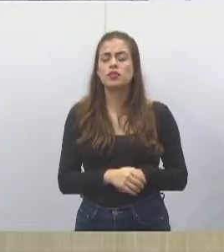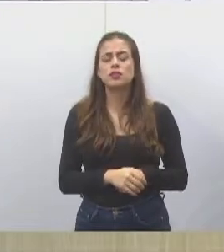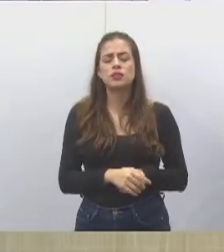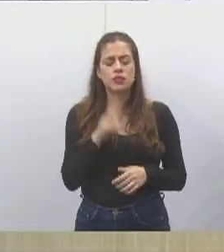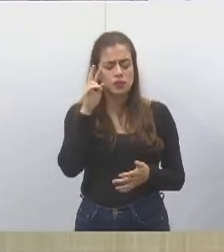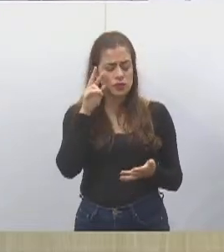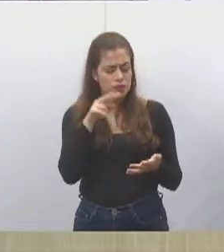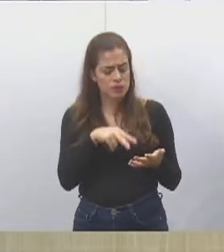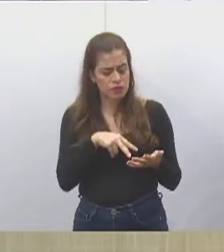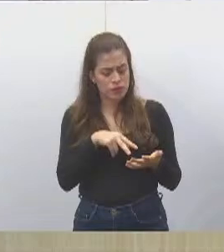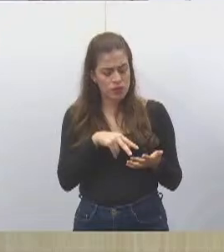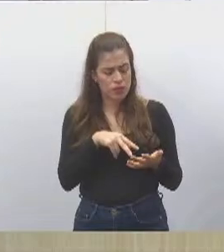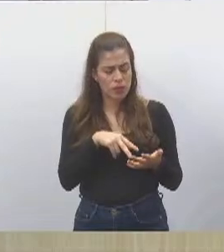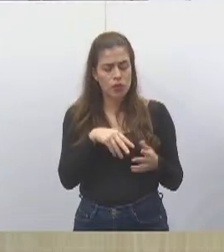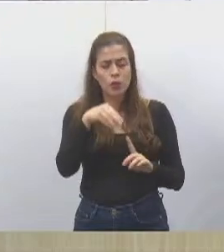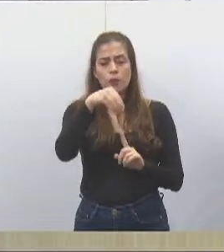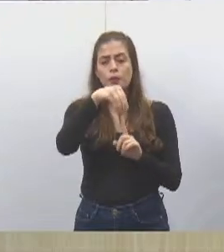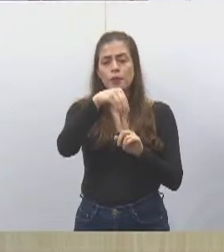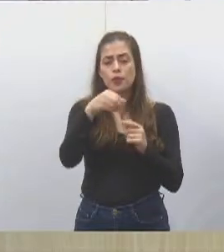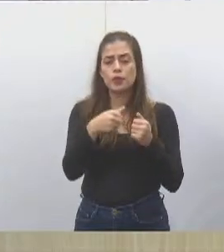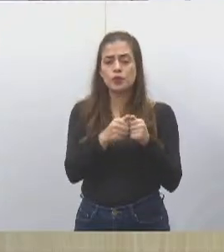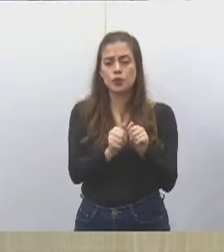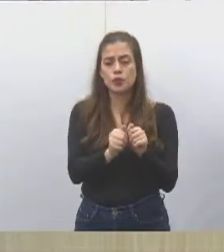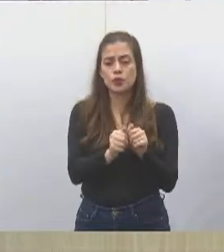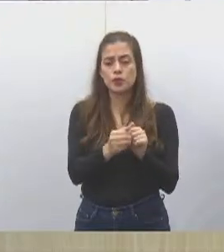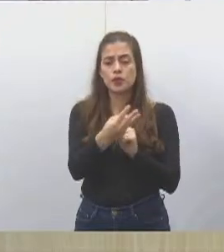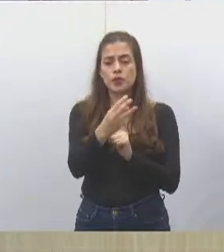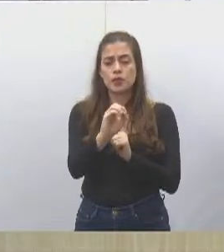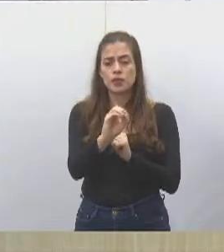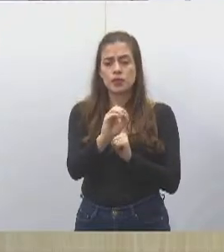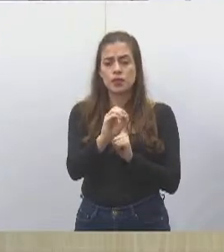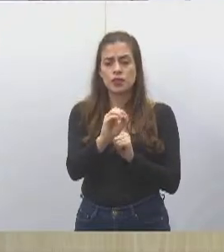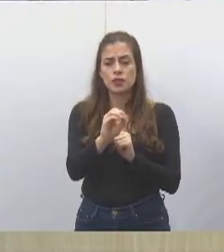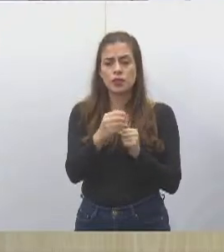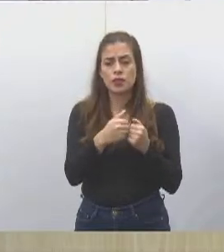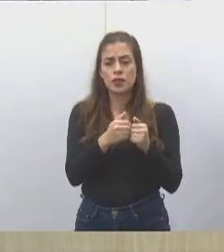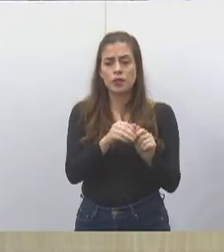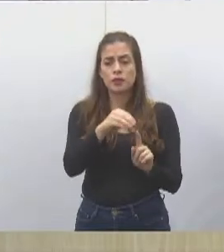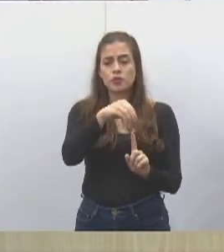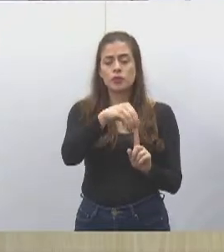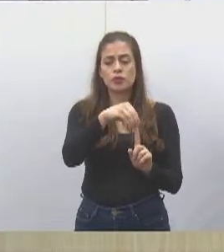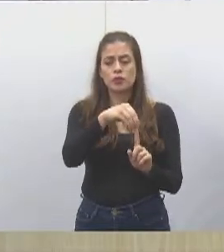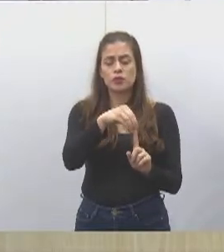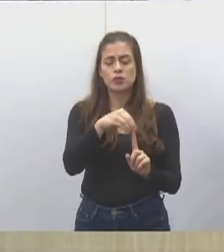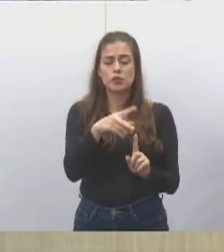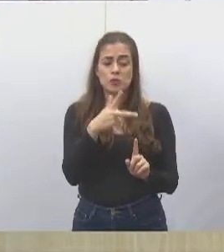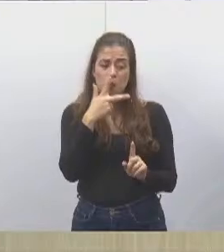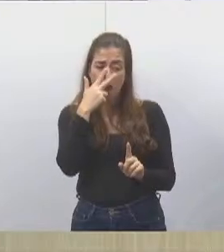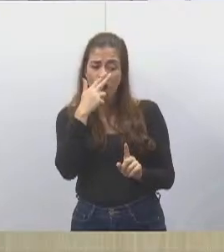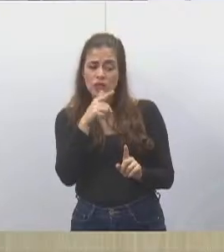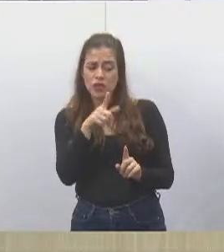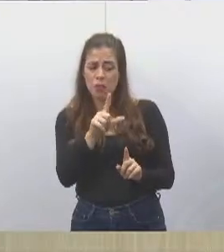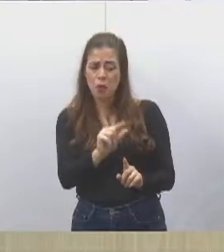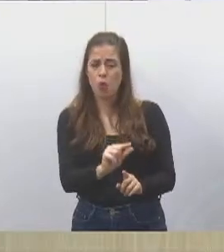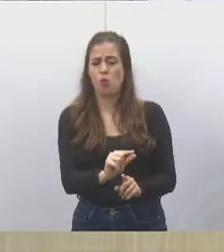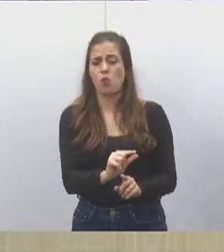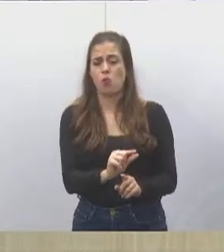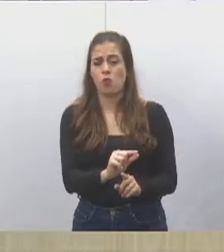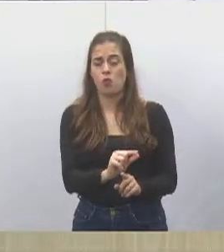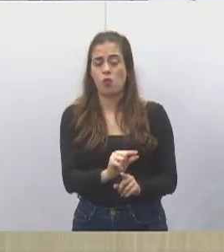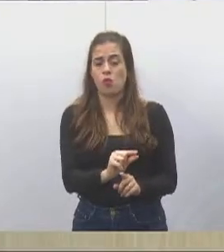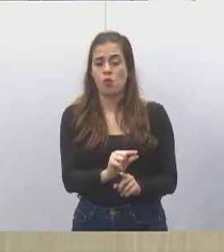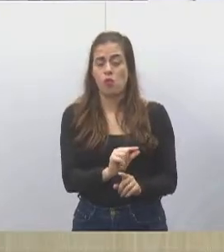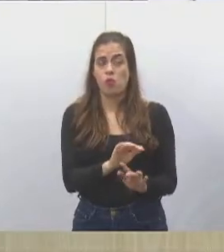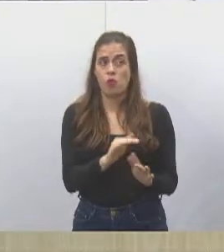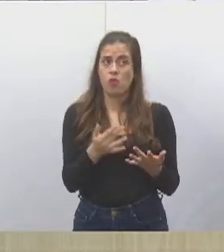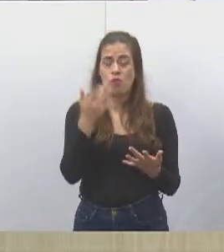aqui em relação aos pontos de ônibus, né? 30 pontos de ônibus, no meu ponto de vista, eu acho que é muito pouco, né? Não sei